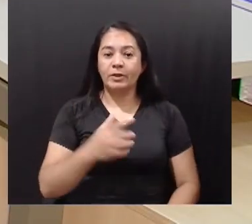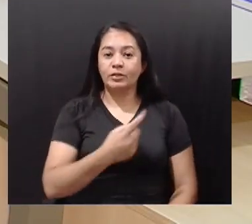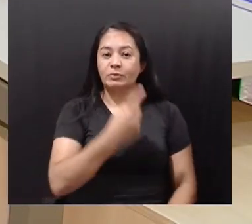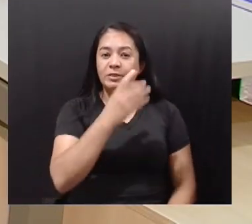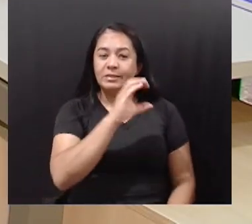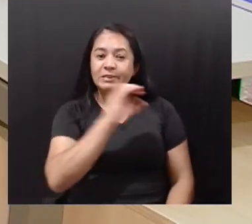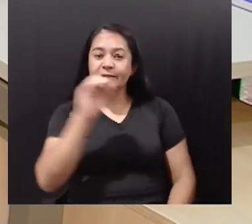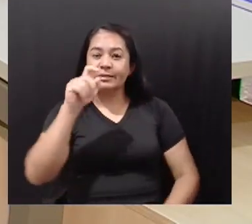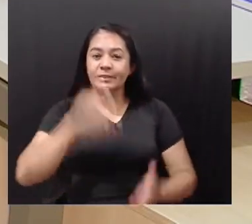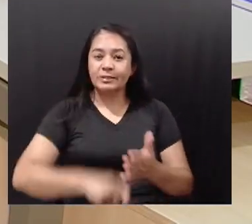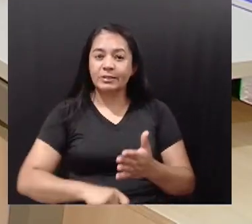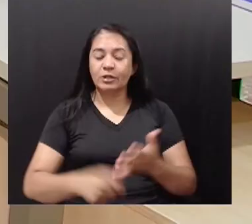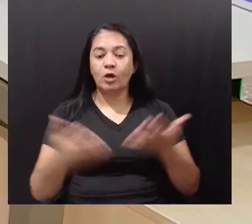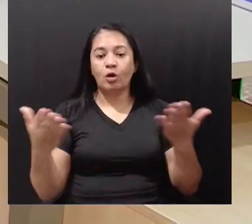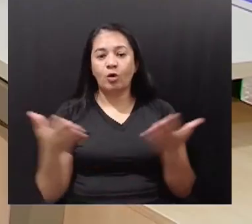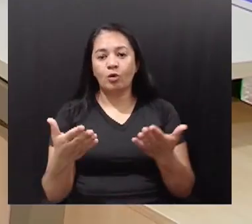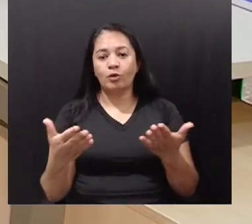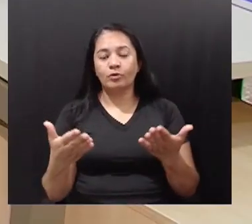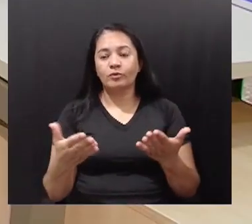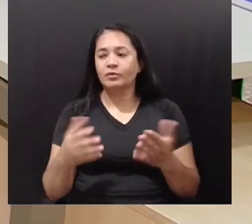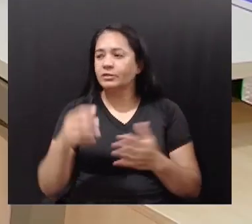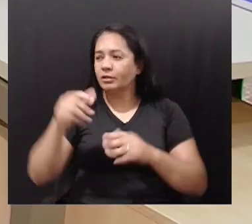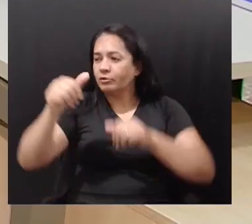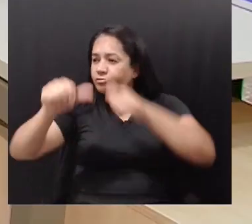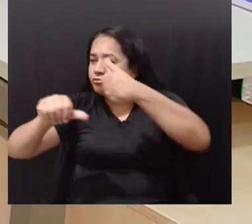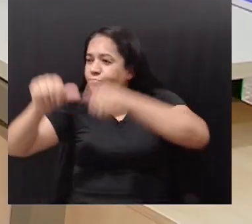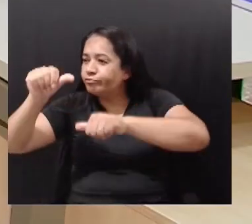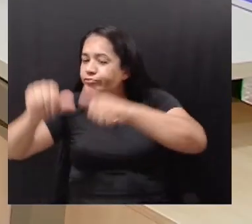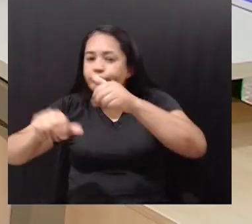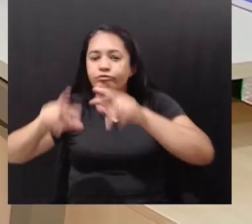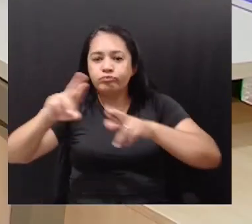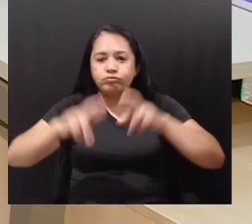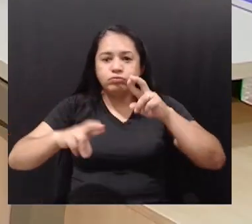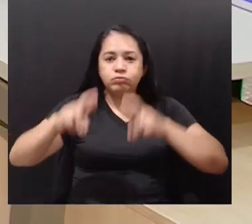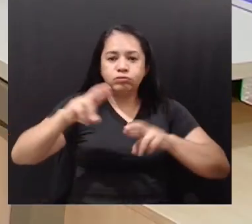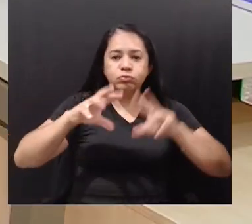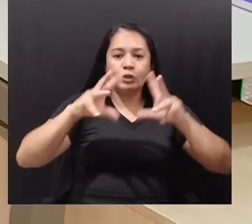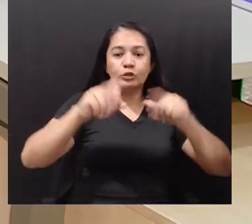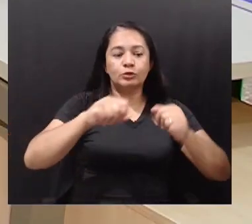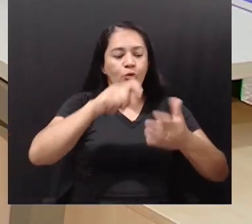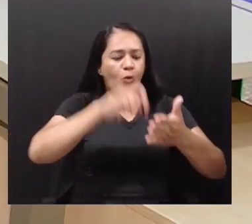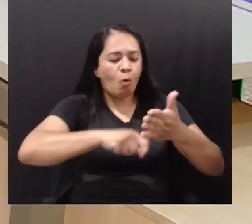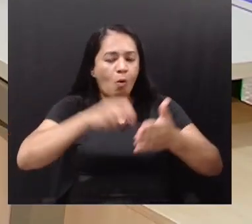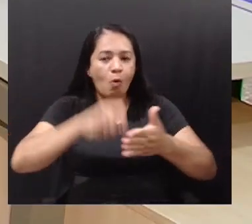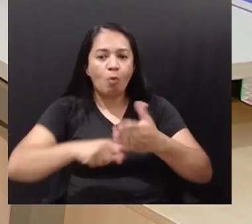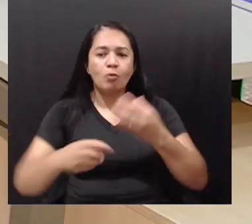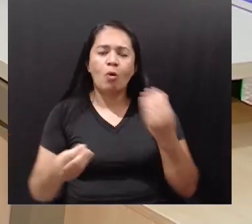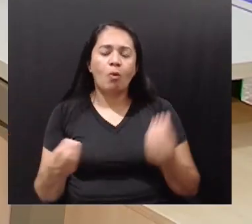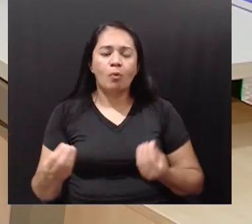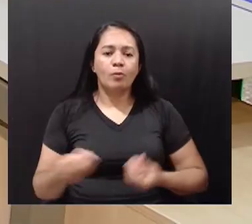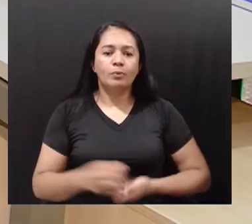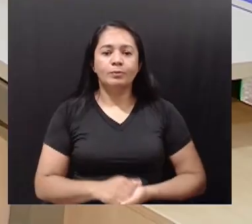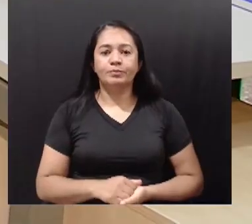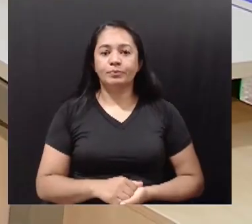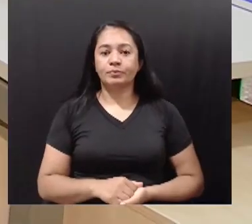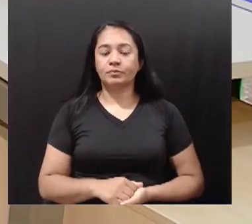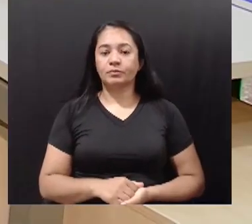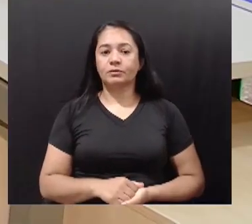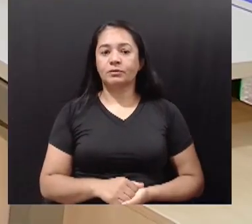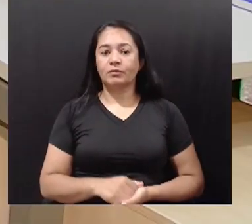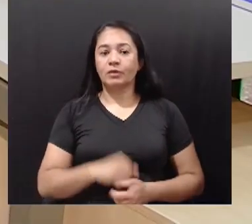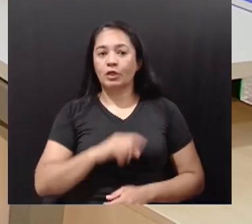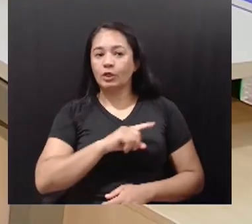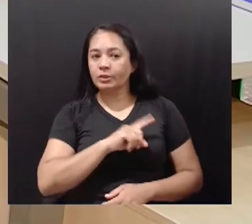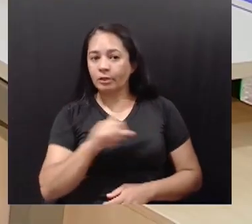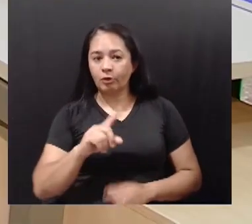Vocês examinam, fiscalizam todos esses 100 contratos ou não? Não, a gente não acompanha todos os